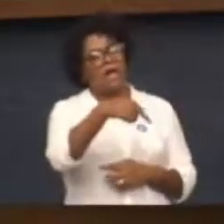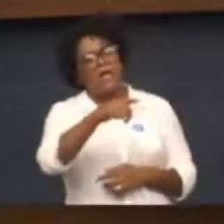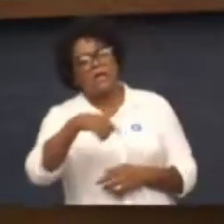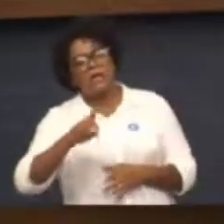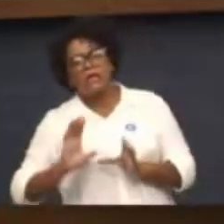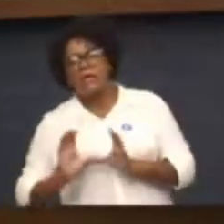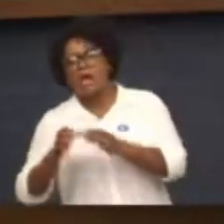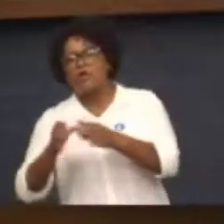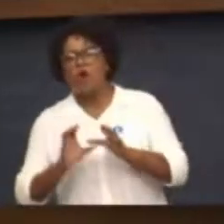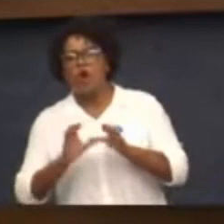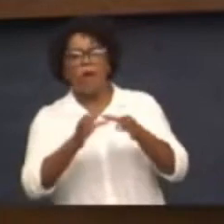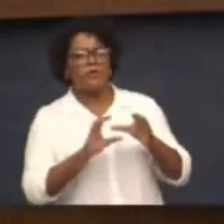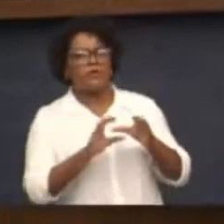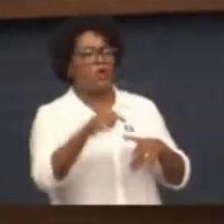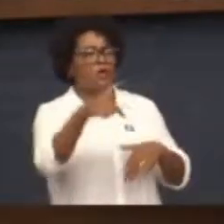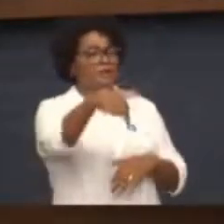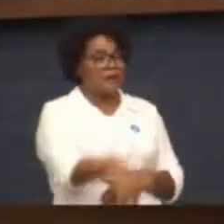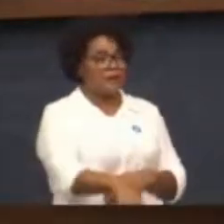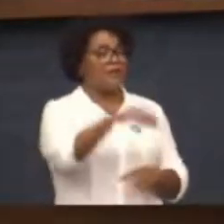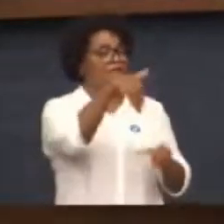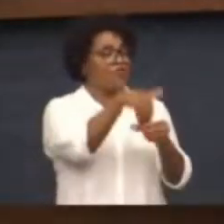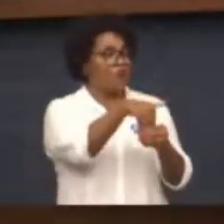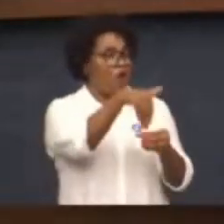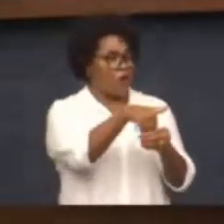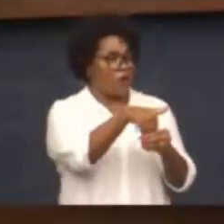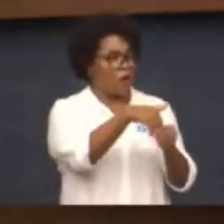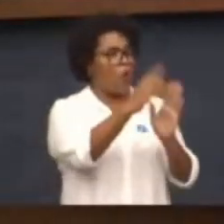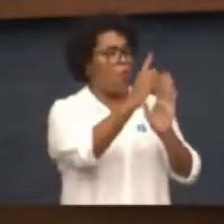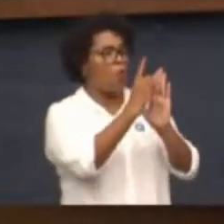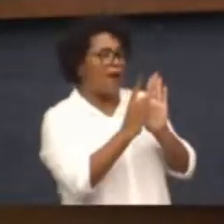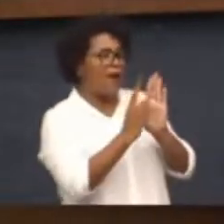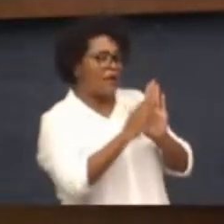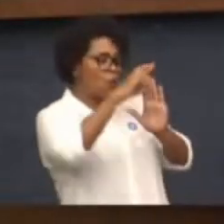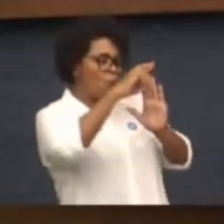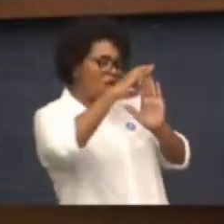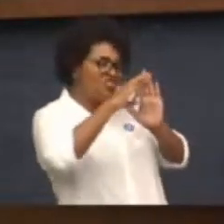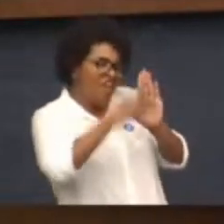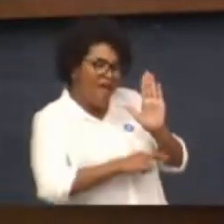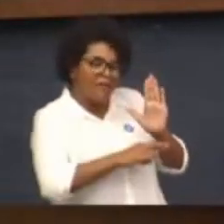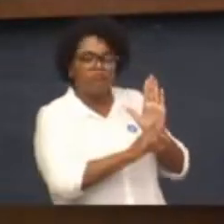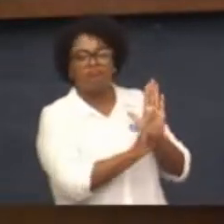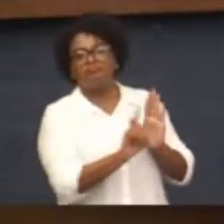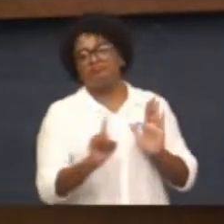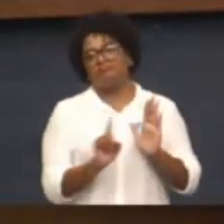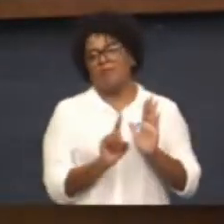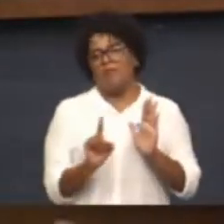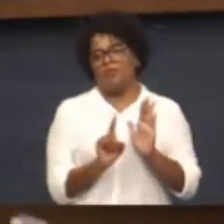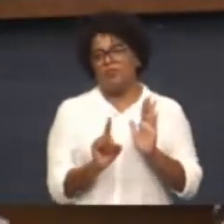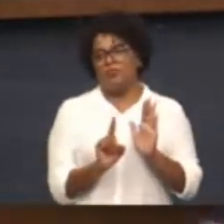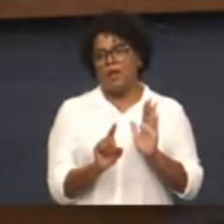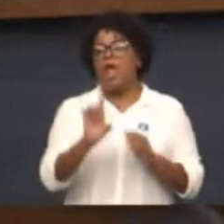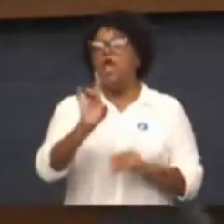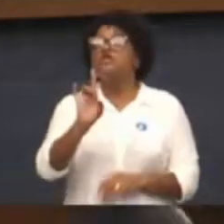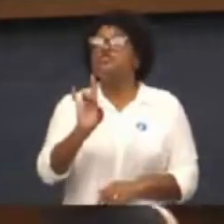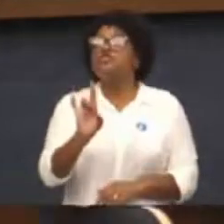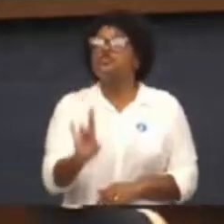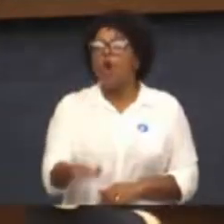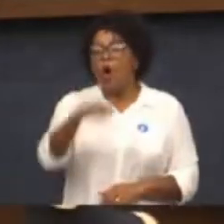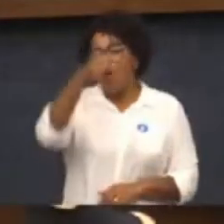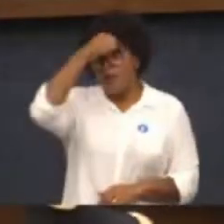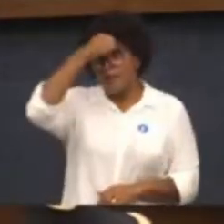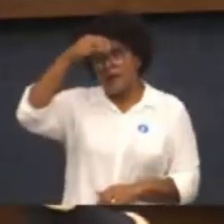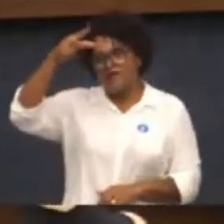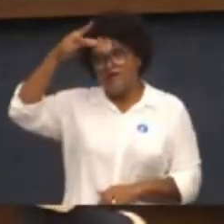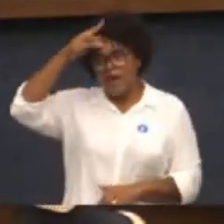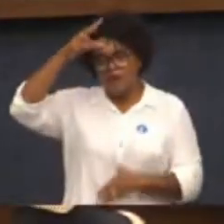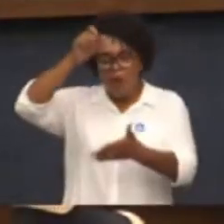a gente vota. Mas um decreto regulamentador, não. Basta o prefeito dar uma canetada